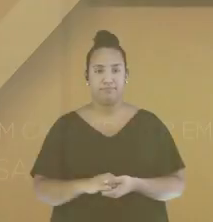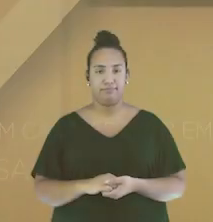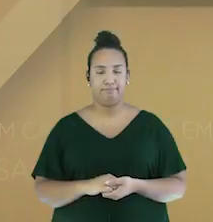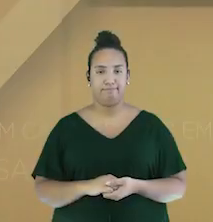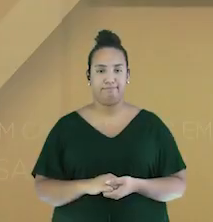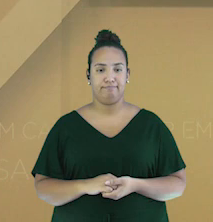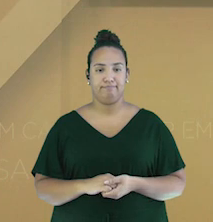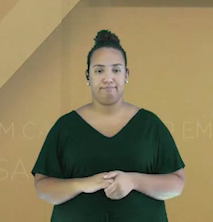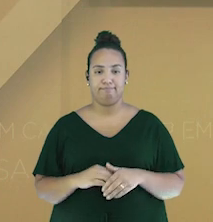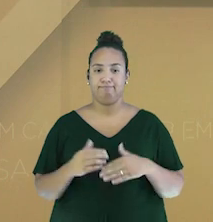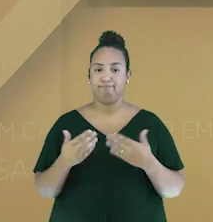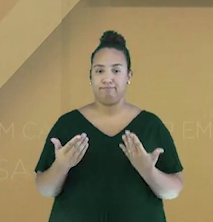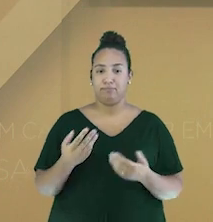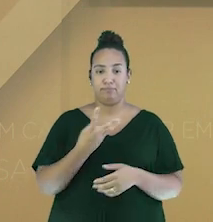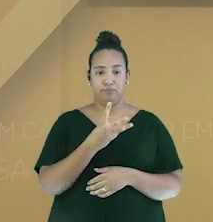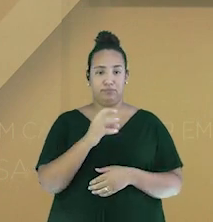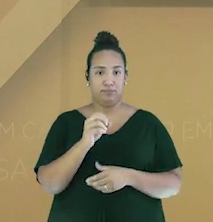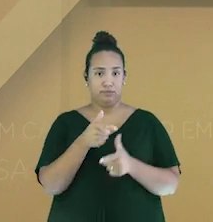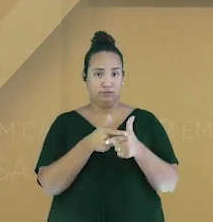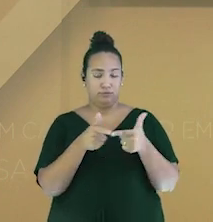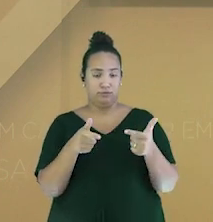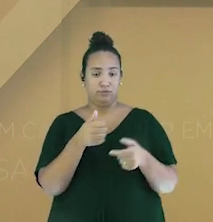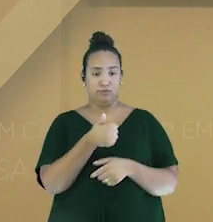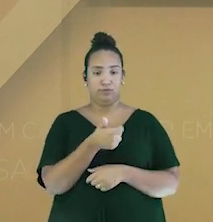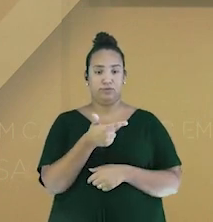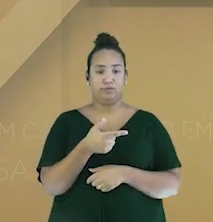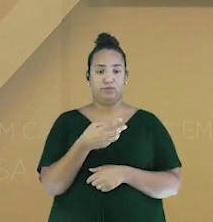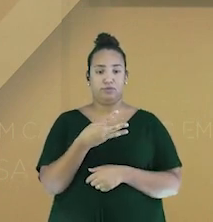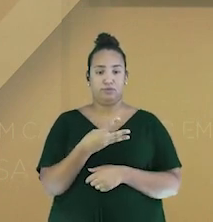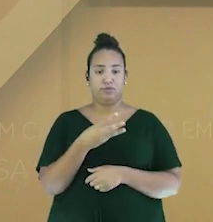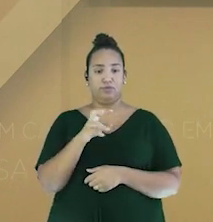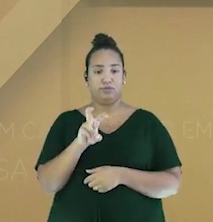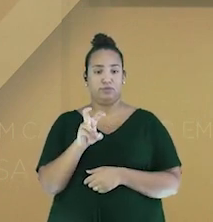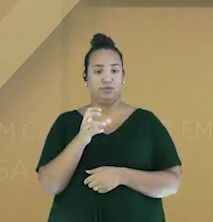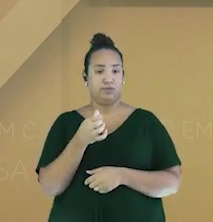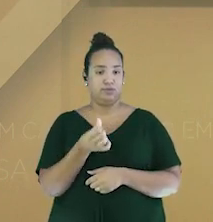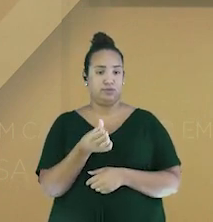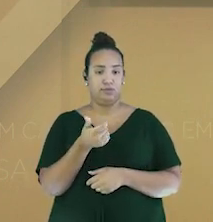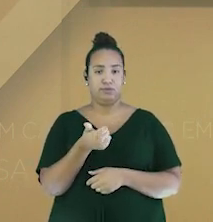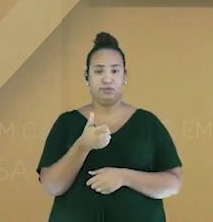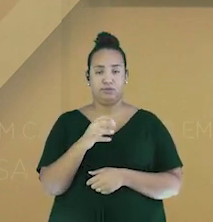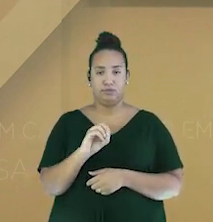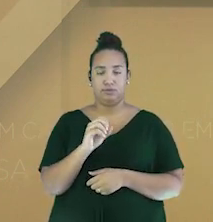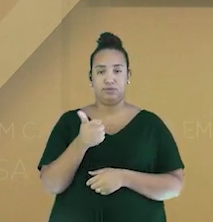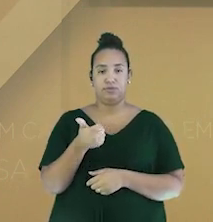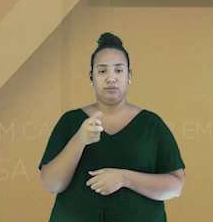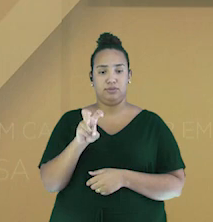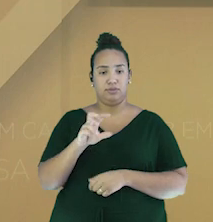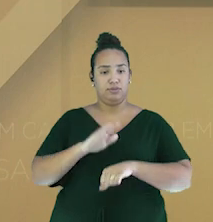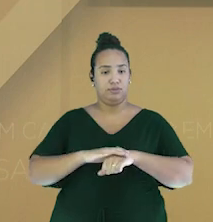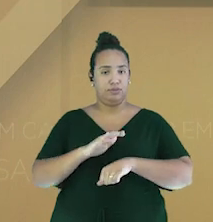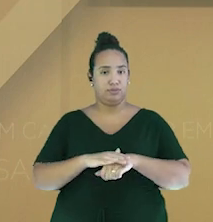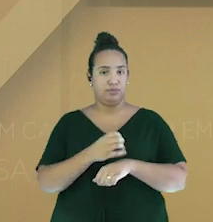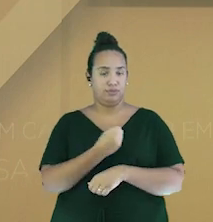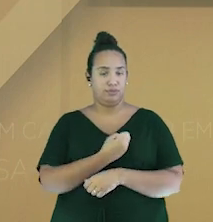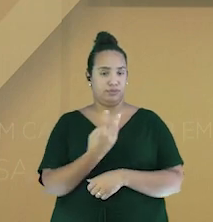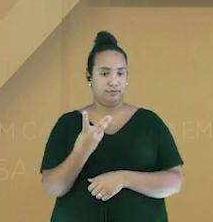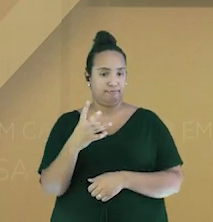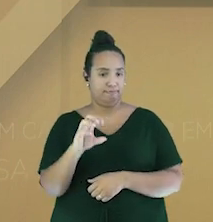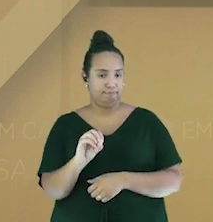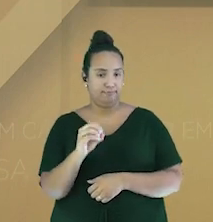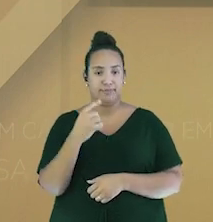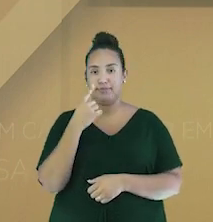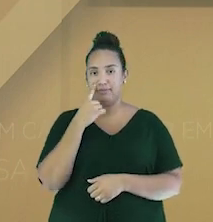Os divisores de 30 são 1, 2, 3, 5, 6, 10, 15 e 30. Veja